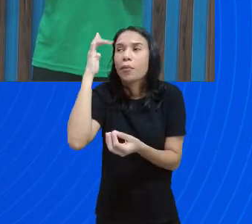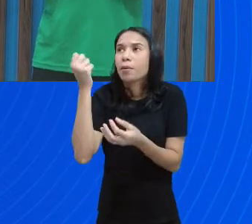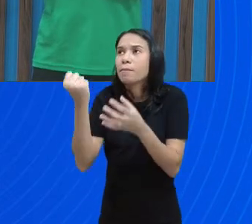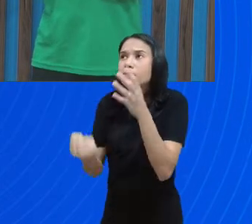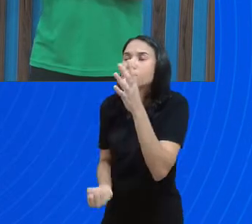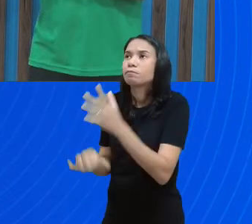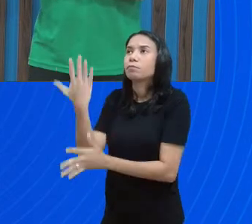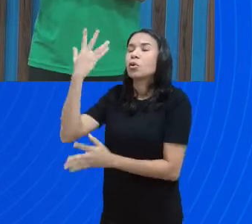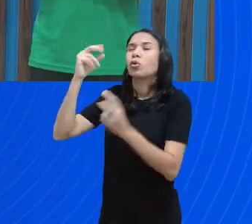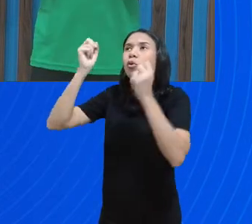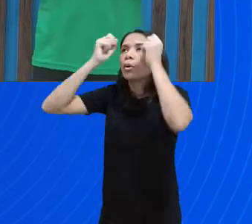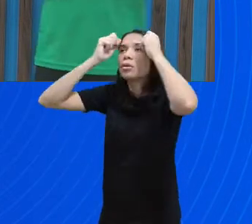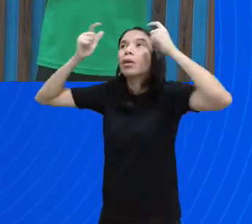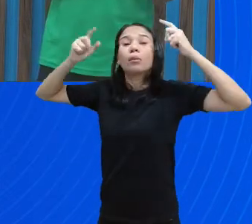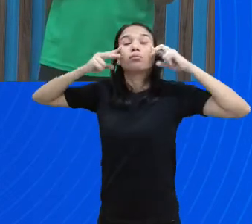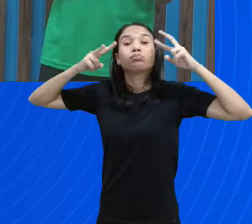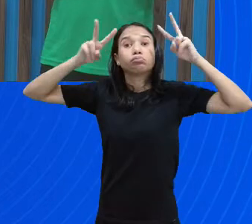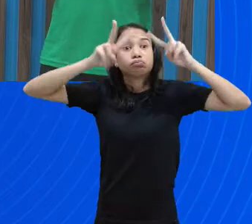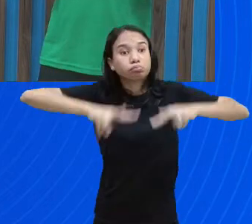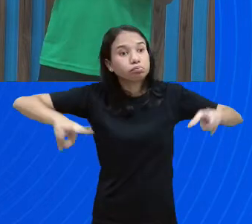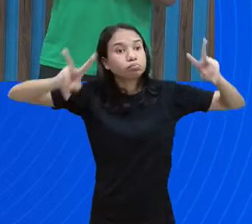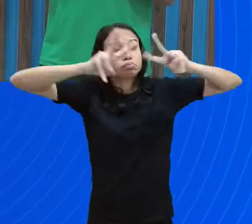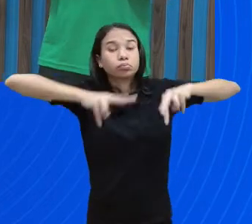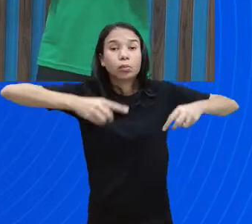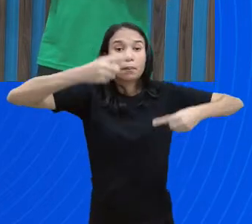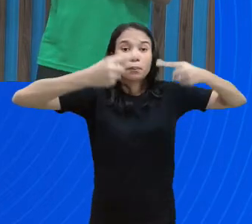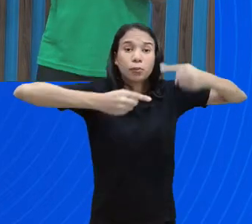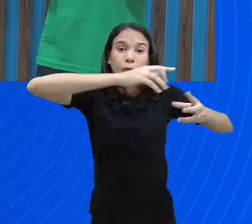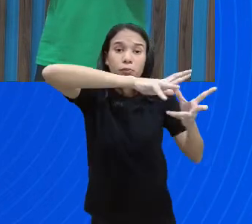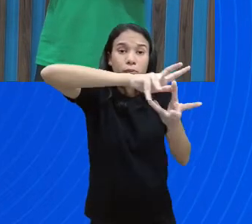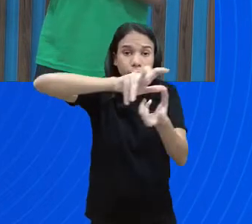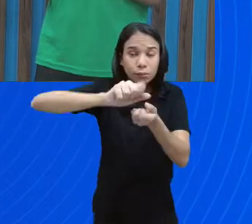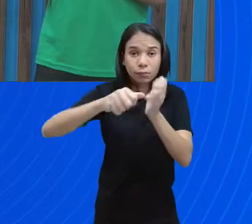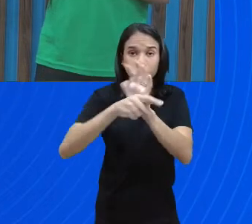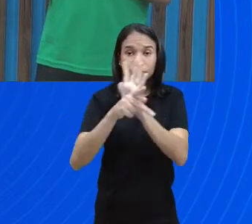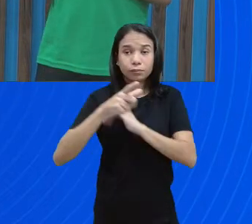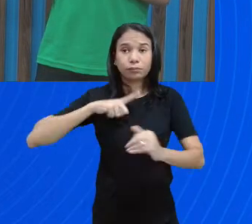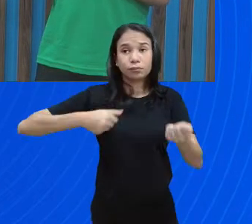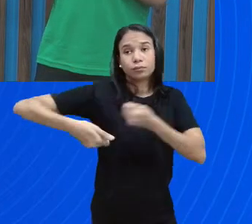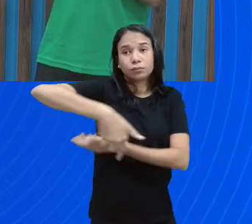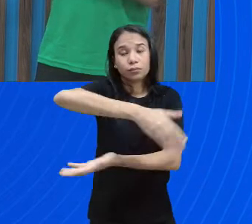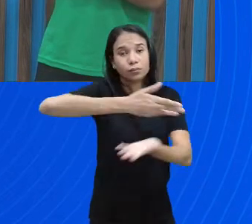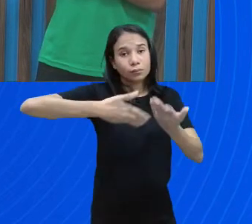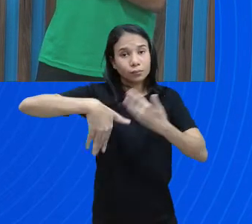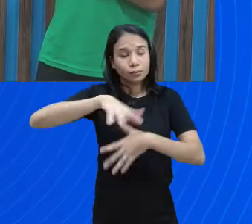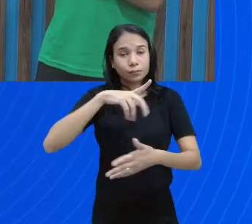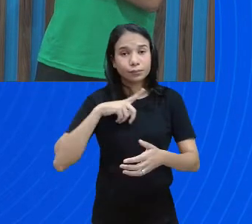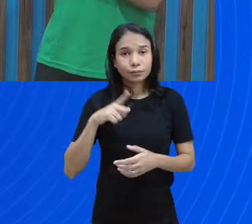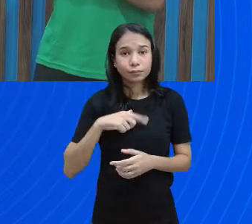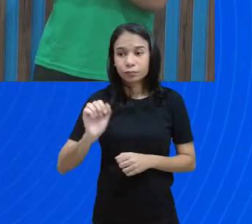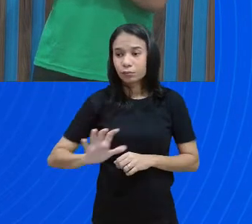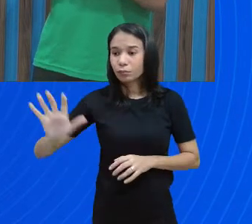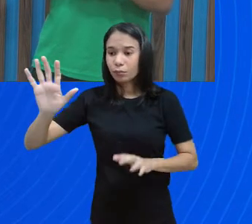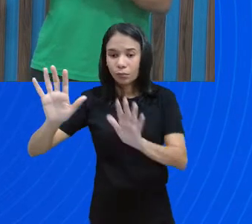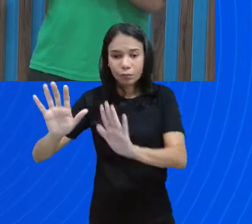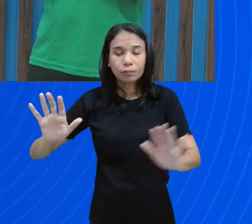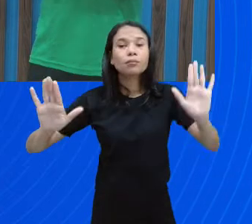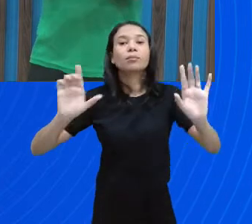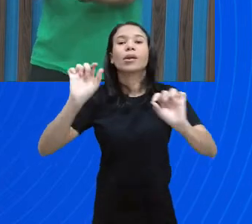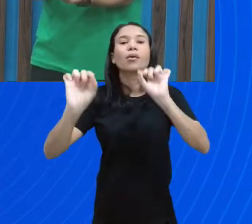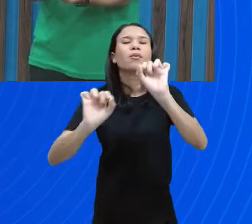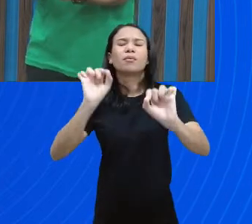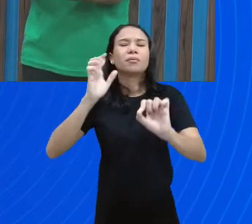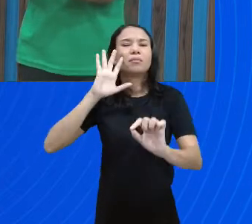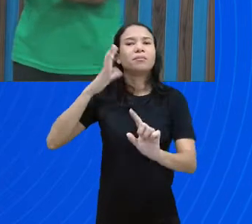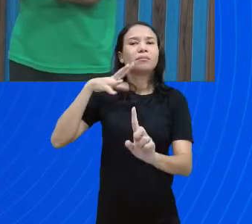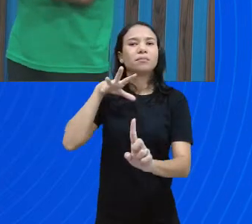dessa visão dentro da geografia da relação entre os estados, né? E quais as consequências disso